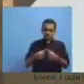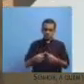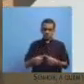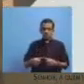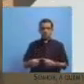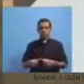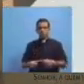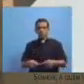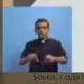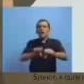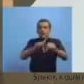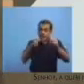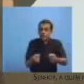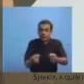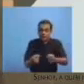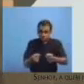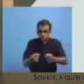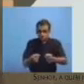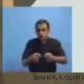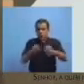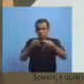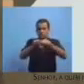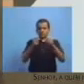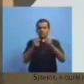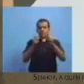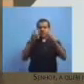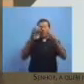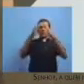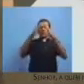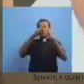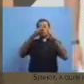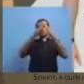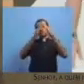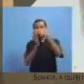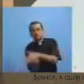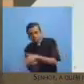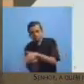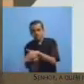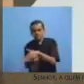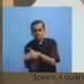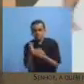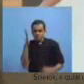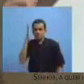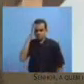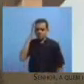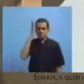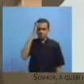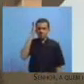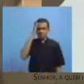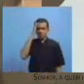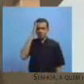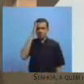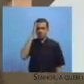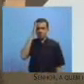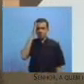Amanhã depois, a coisa começa a piorar. Ele põe um papelão bonito e já encaminha cada vez uma equipe,